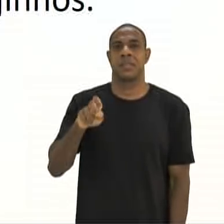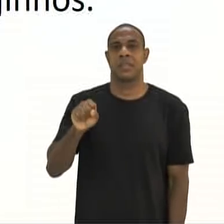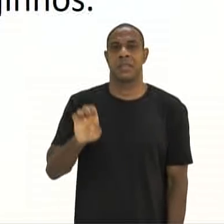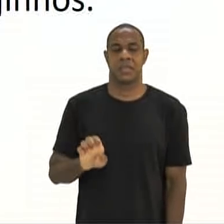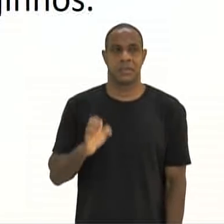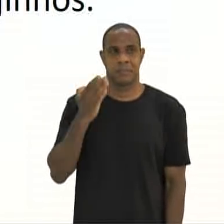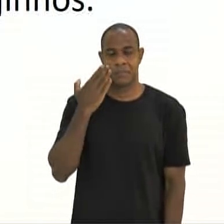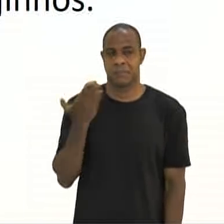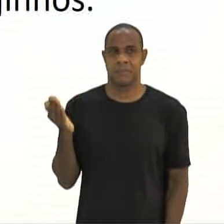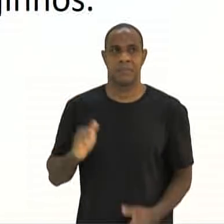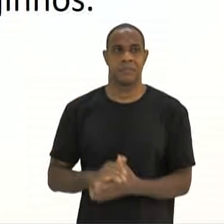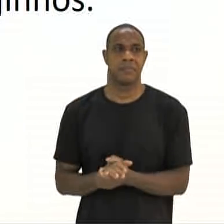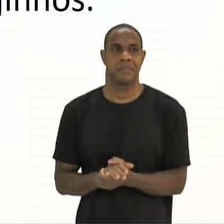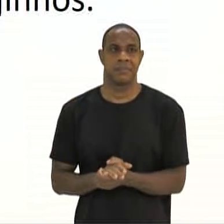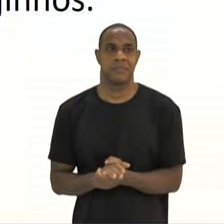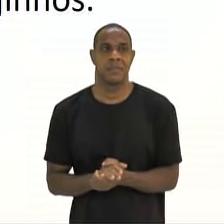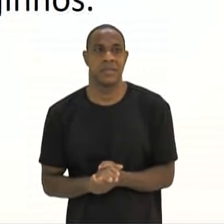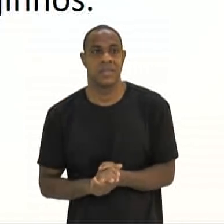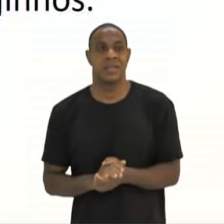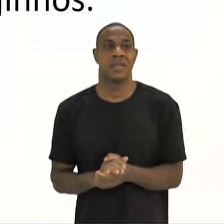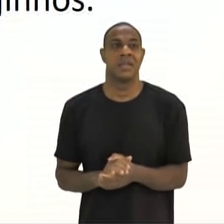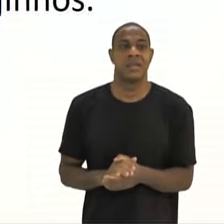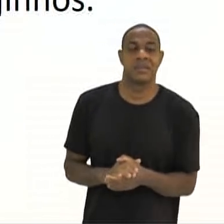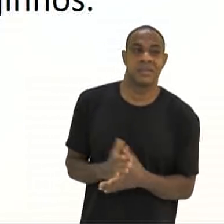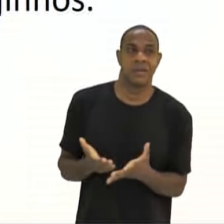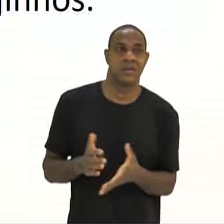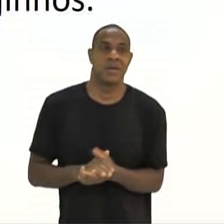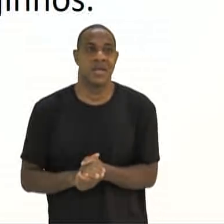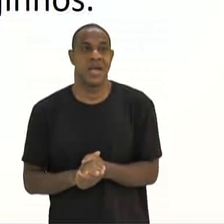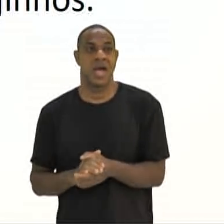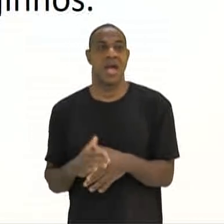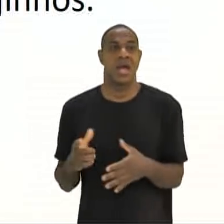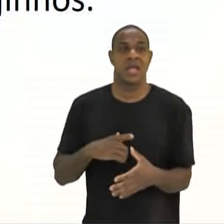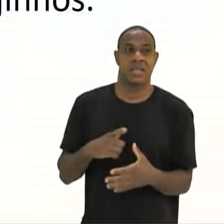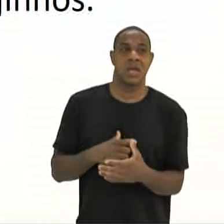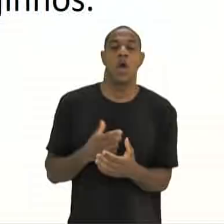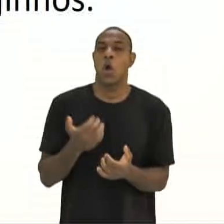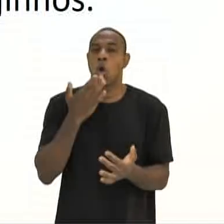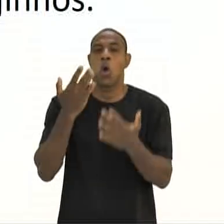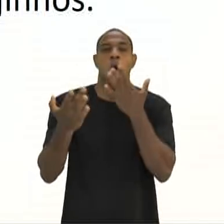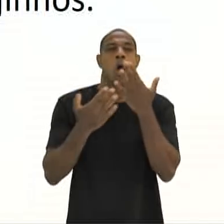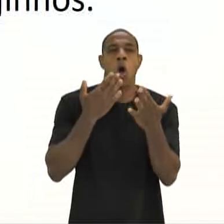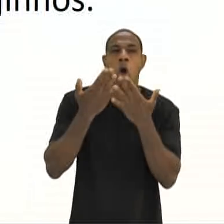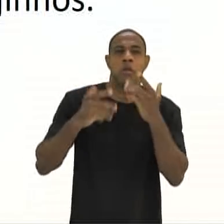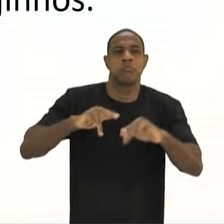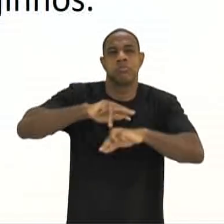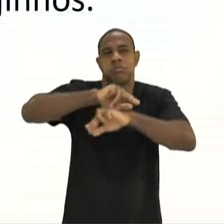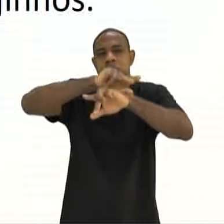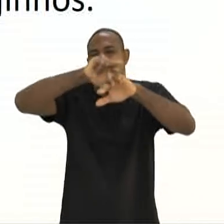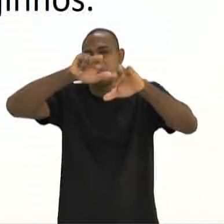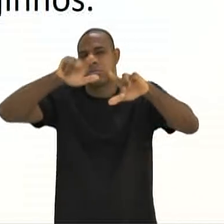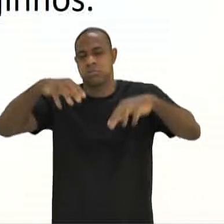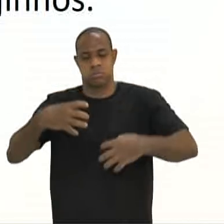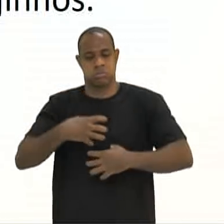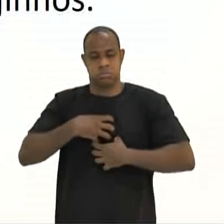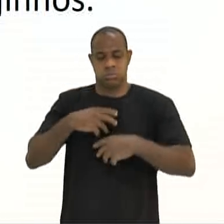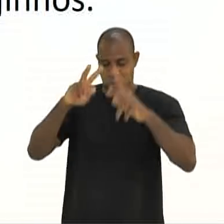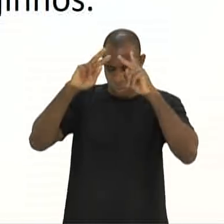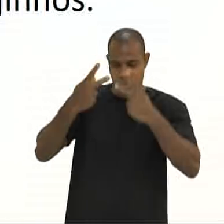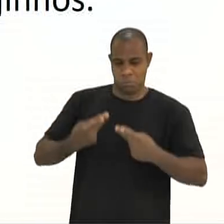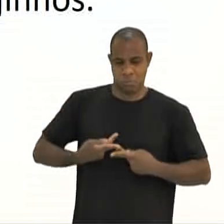comigo. Divertidamente traduz em formas, cores e texturas toda a complexidade das emoções